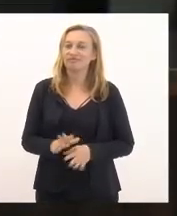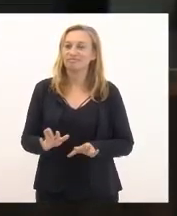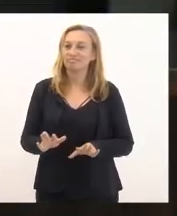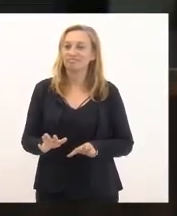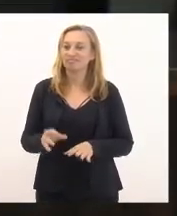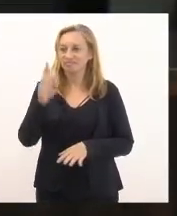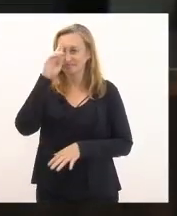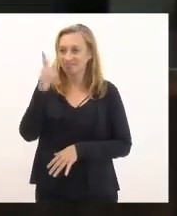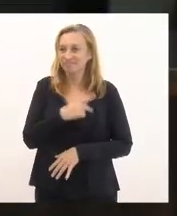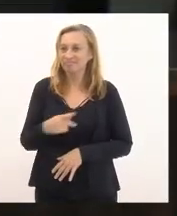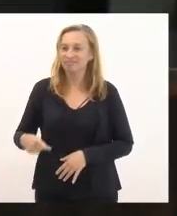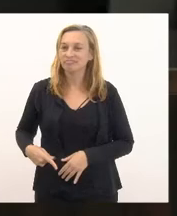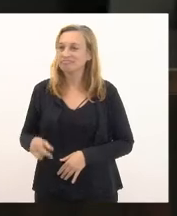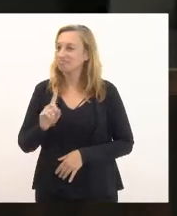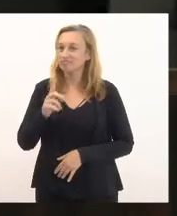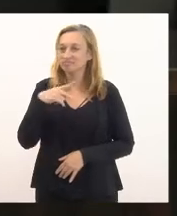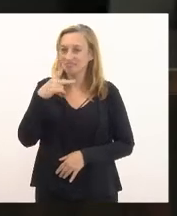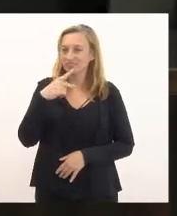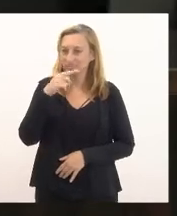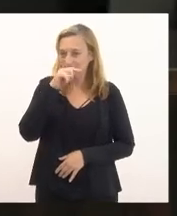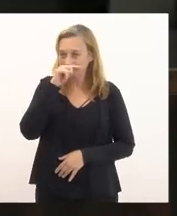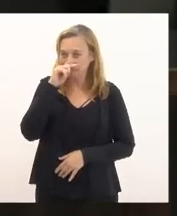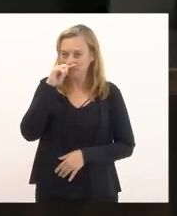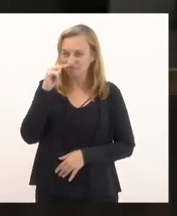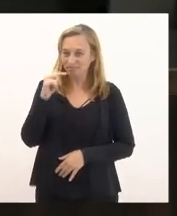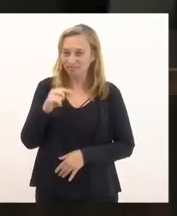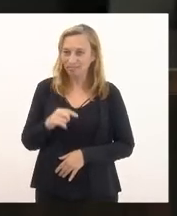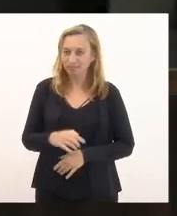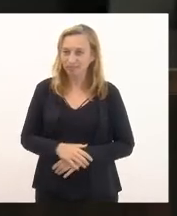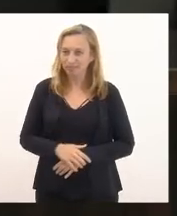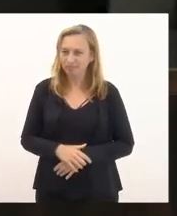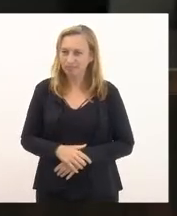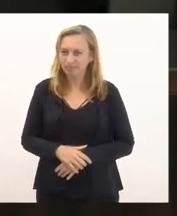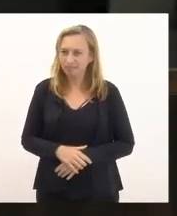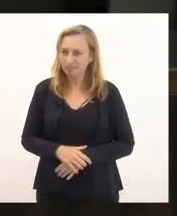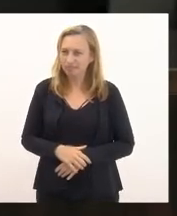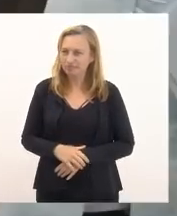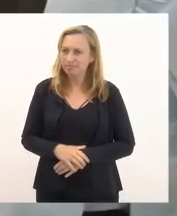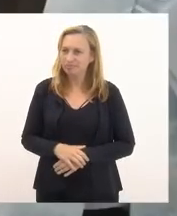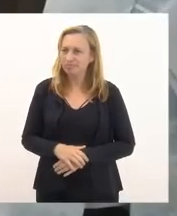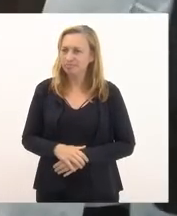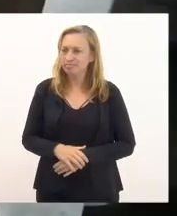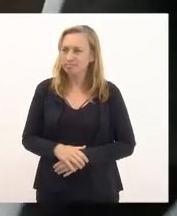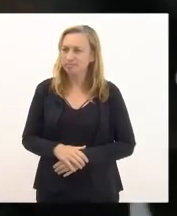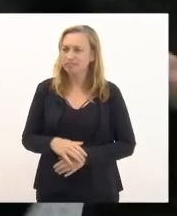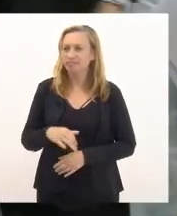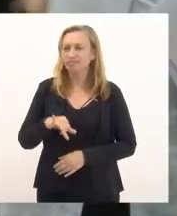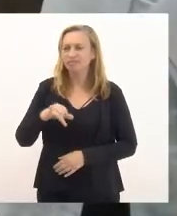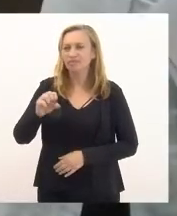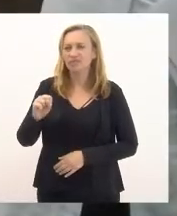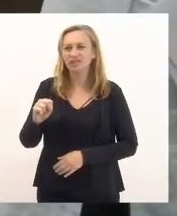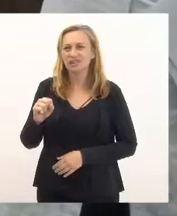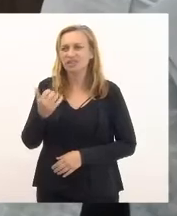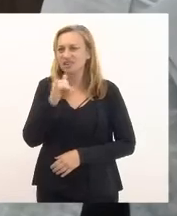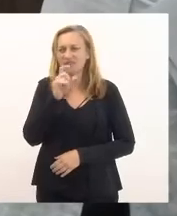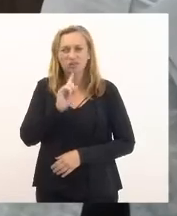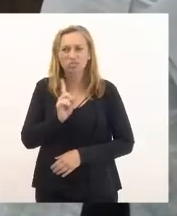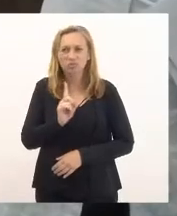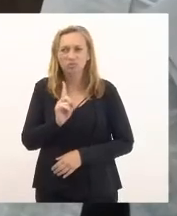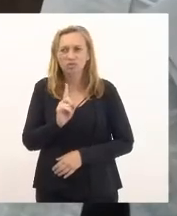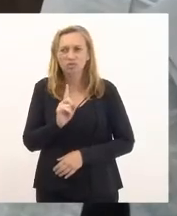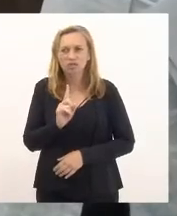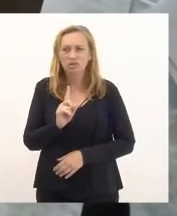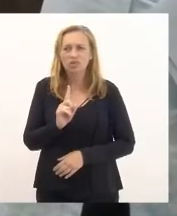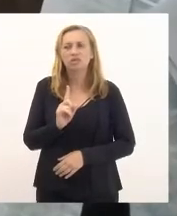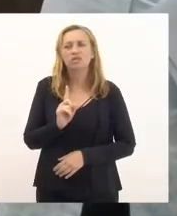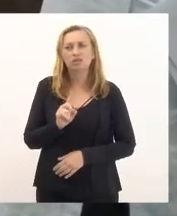presidente, é que eu não emiti parecer. Ciência e Tecnologia, não foi? Não chamou pela economia, não? Não.